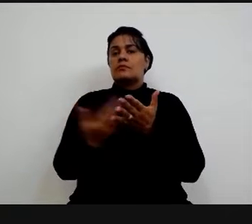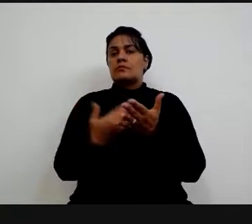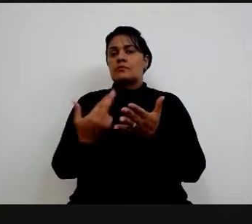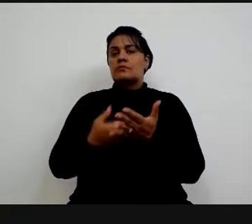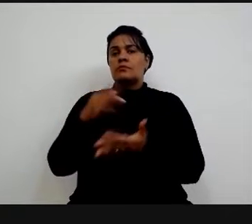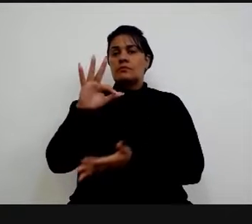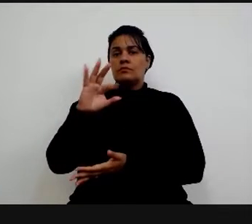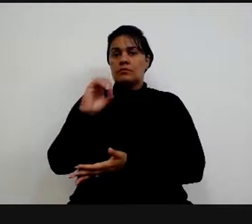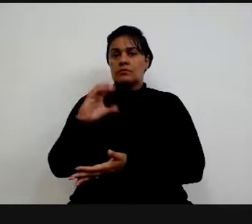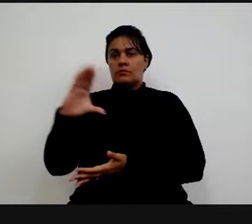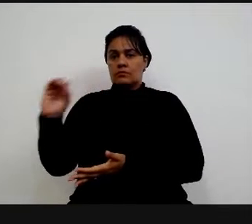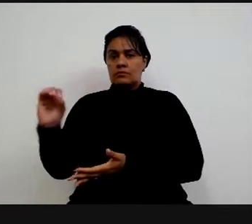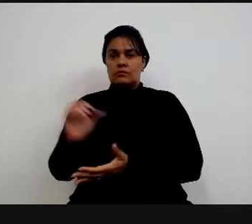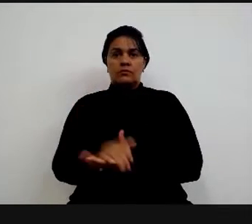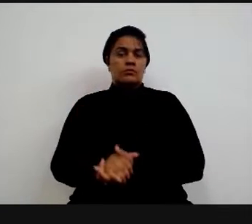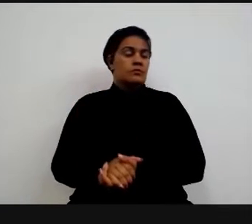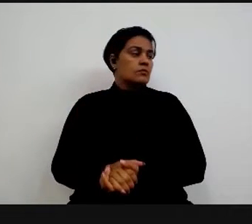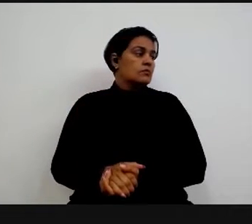E,